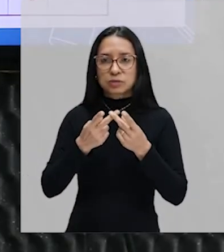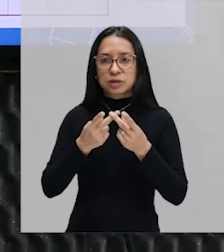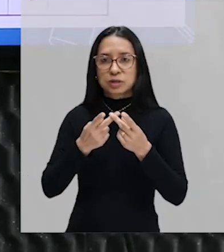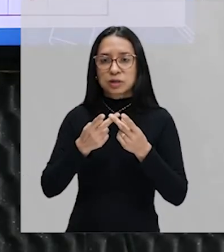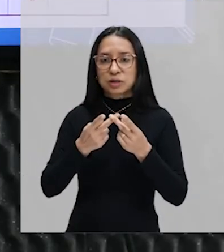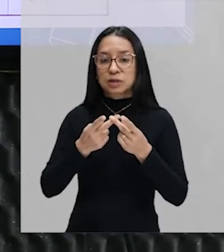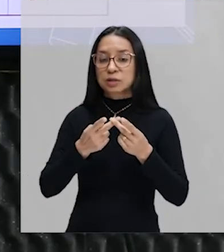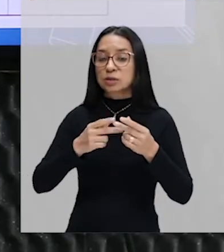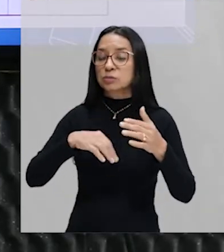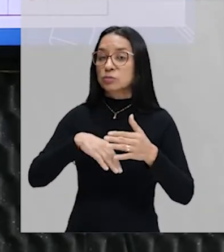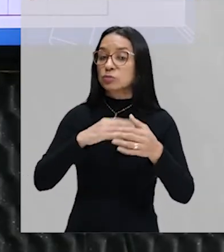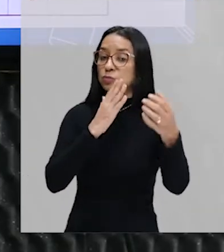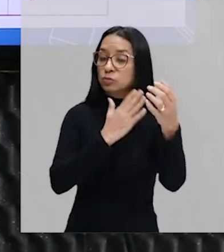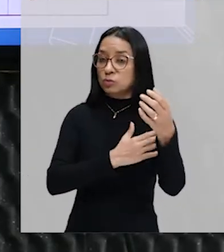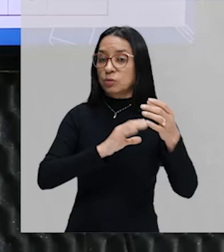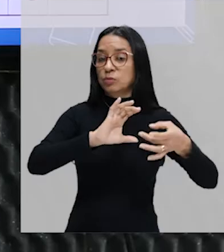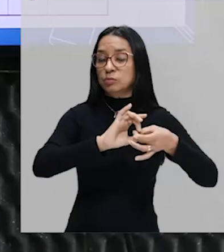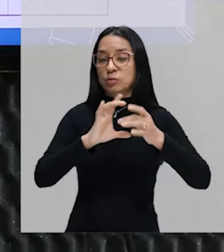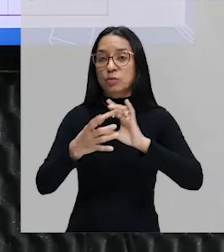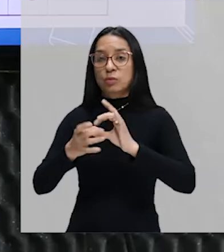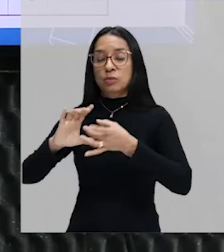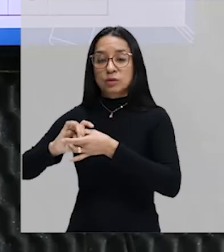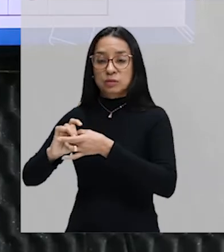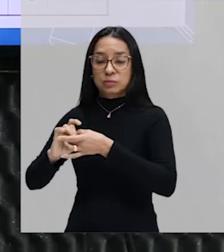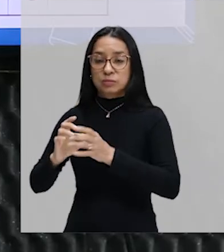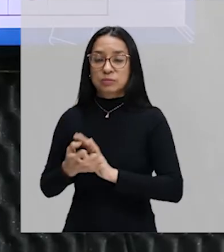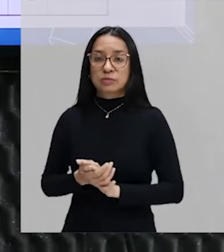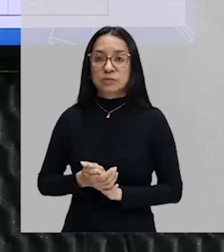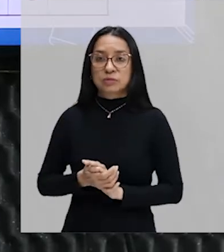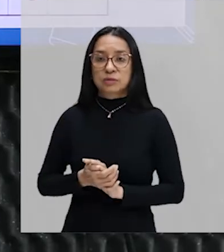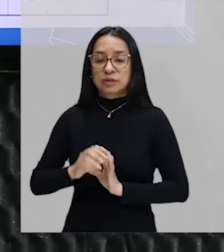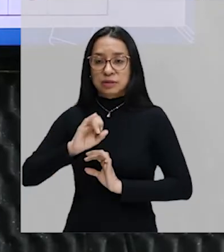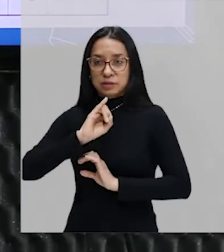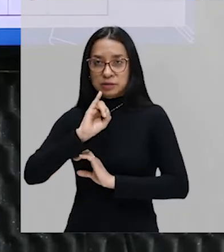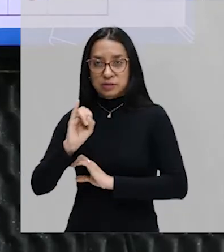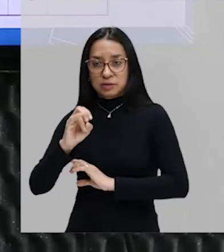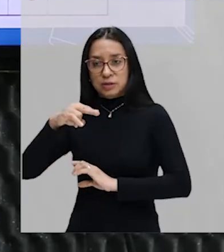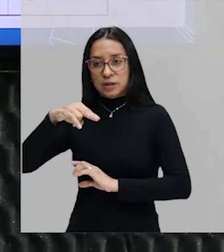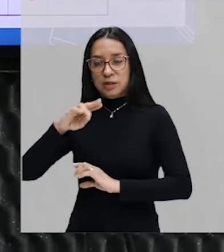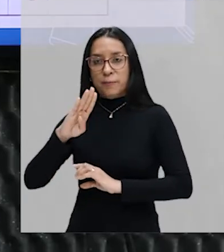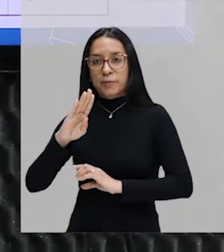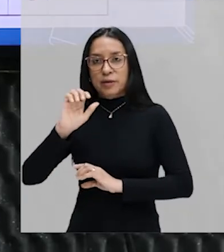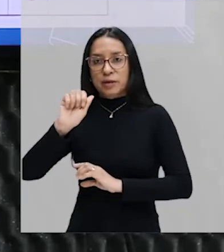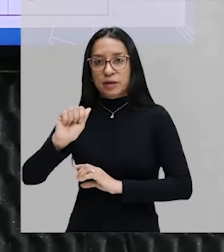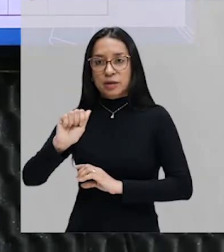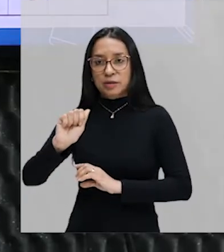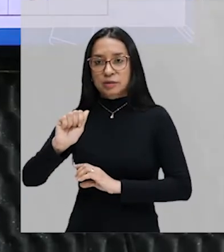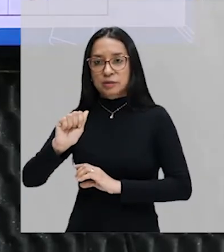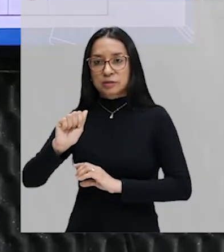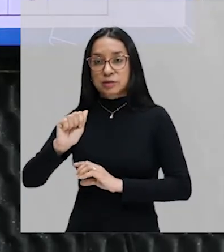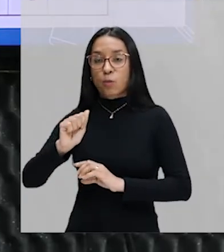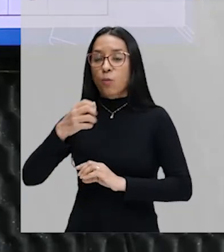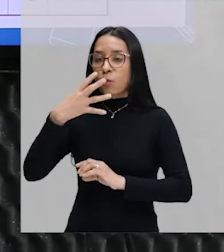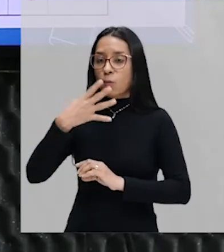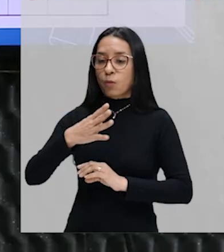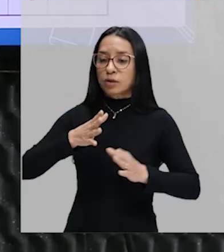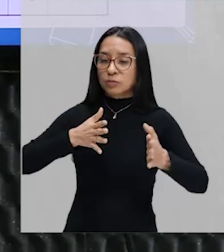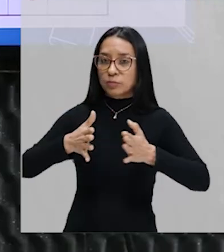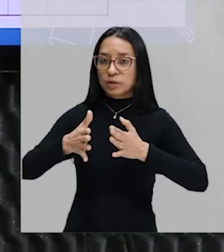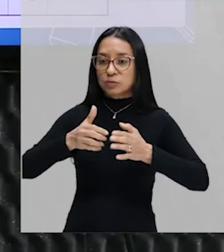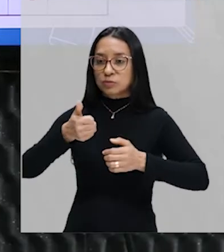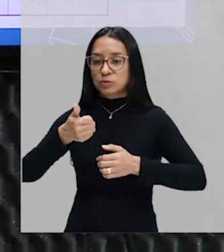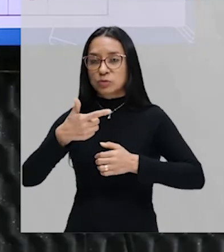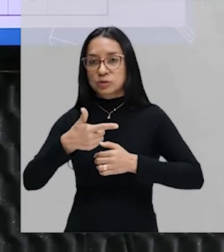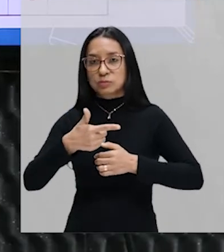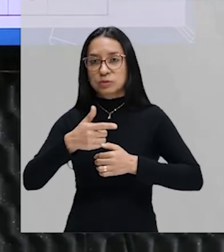NBA. Se vocês assistem NBA, vocês vão ver que os jogos da NBA são 4 períodos de 12 minutos e não 4 de 10, como eu estou falando.